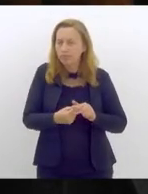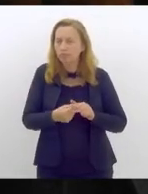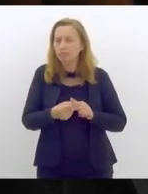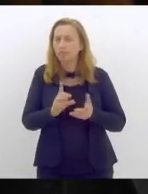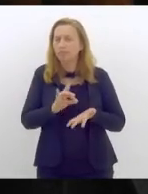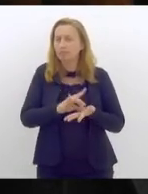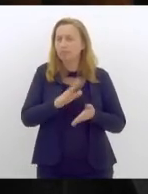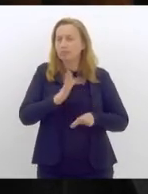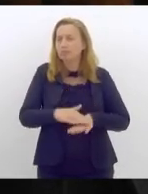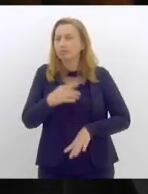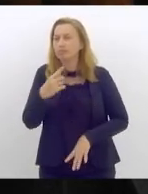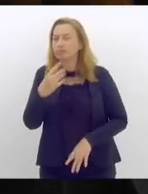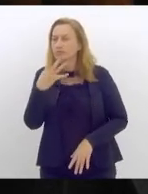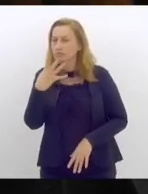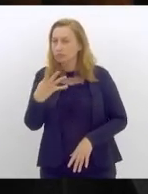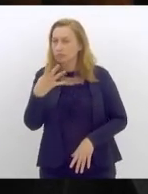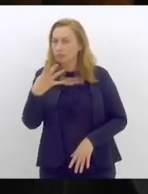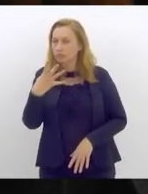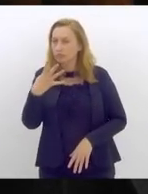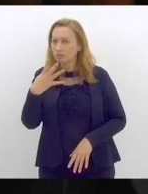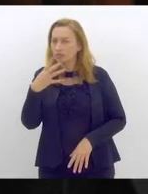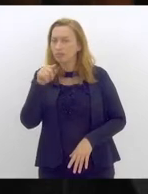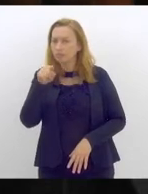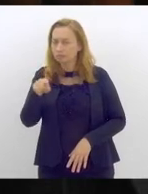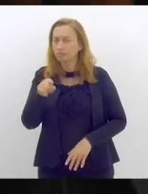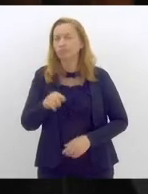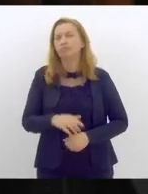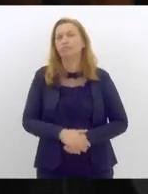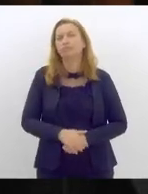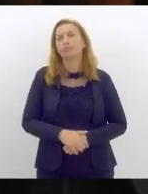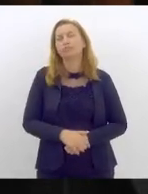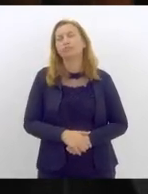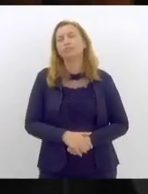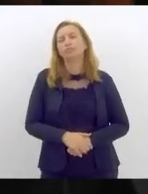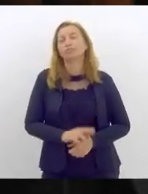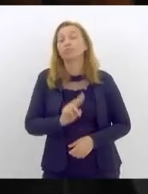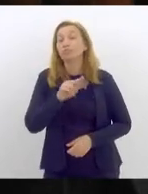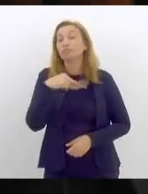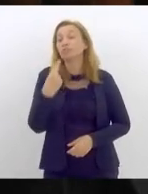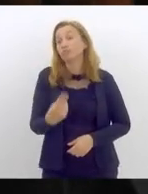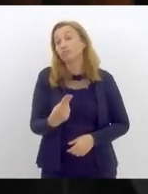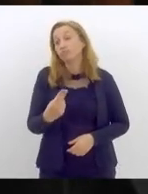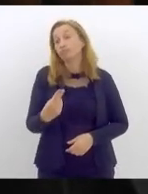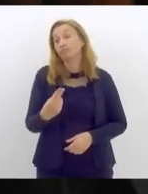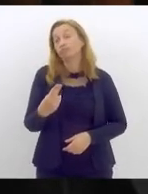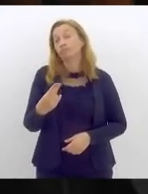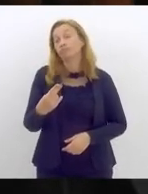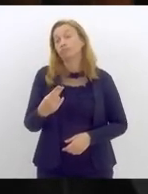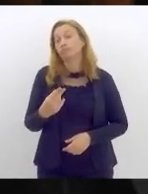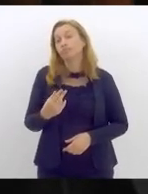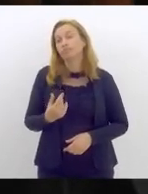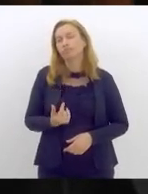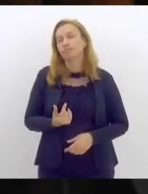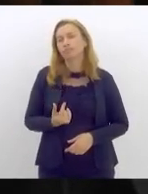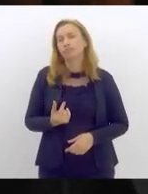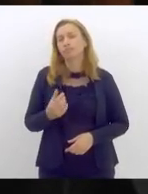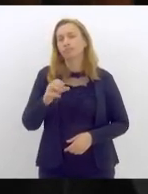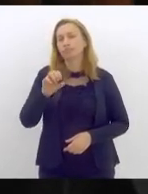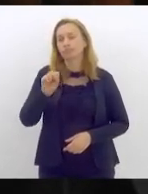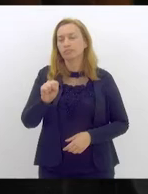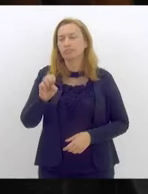mais quatro pontos percentuais ou Taxa Selic